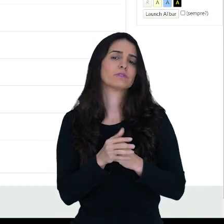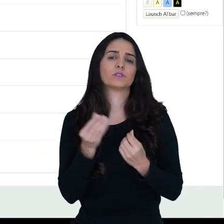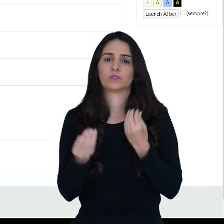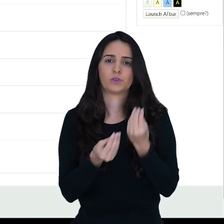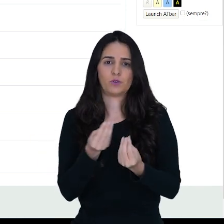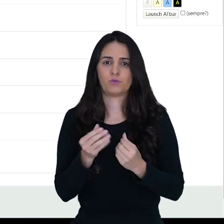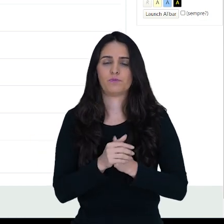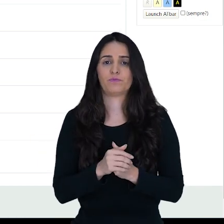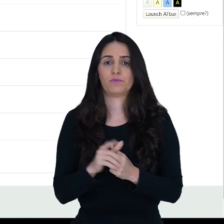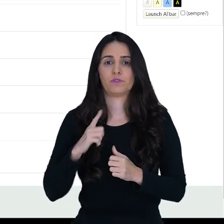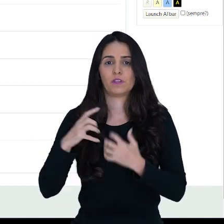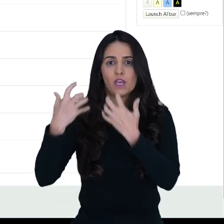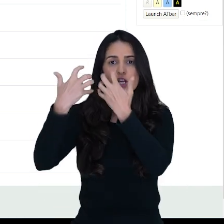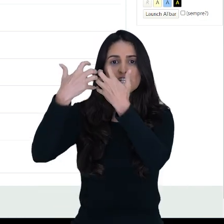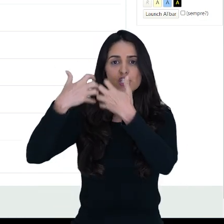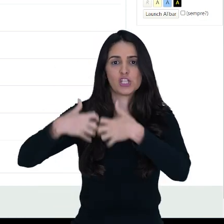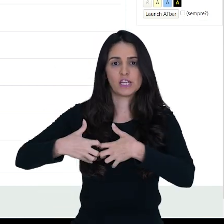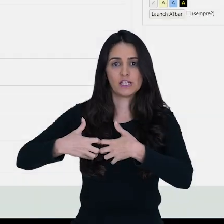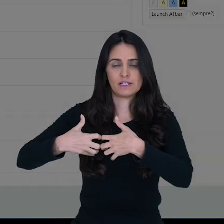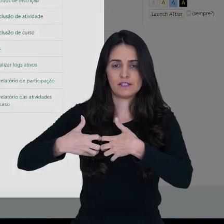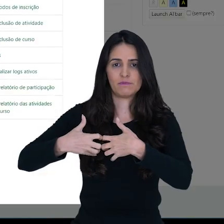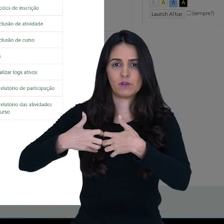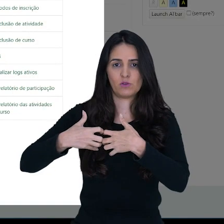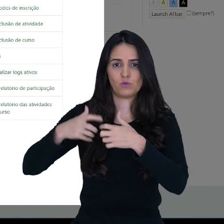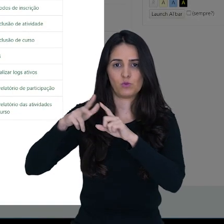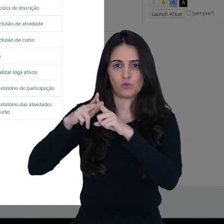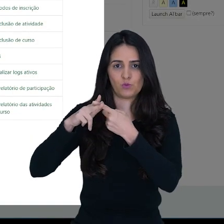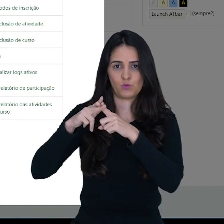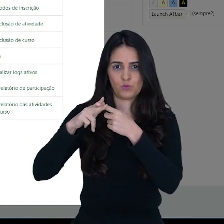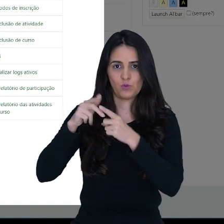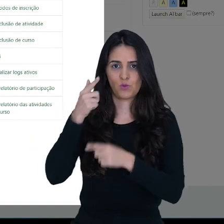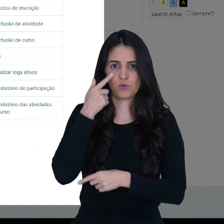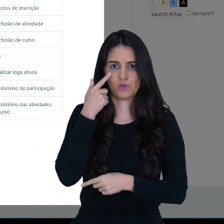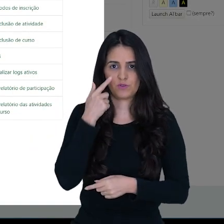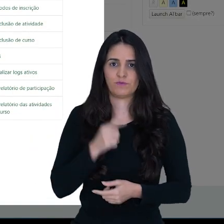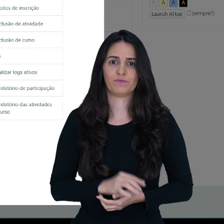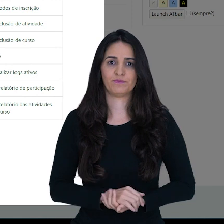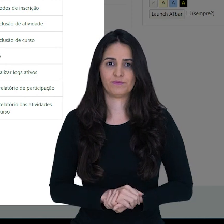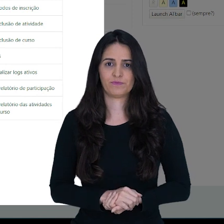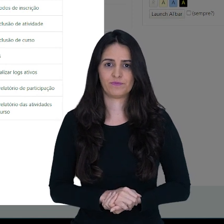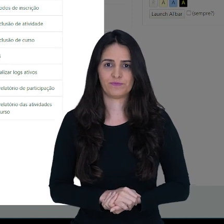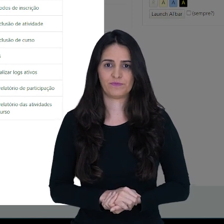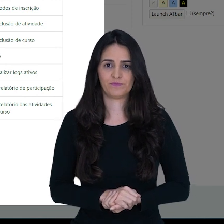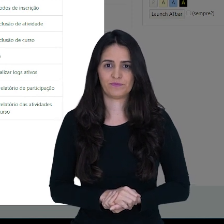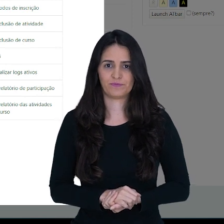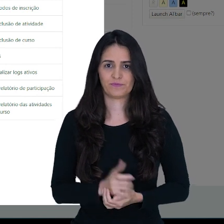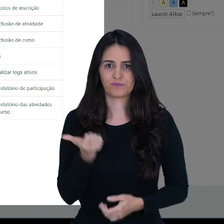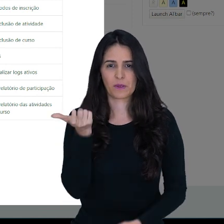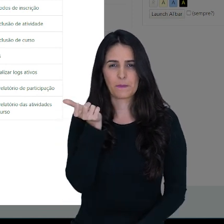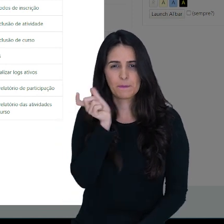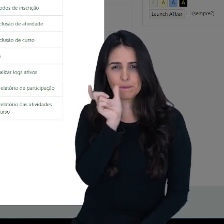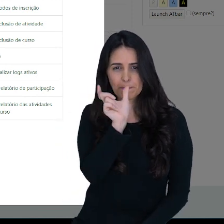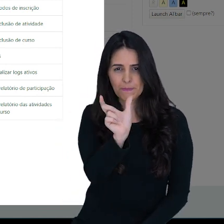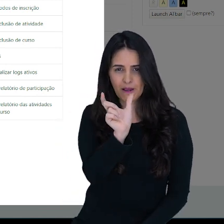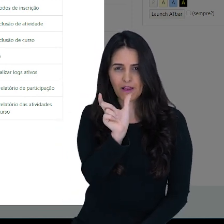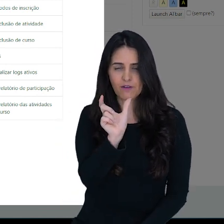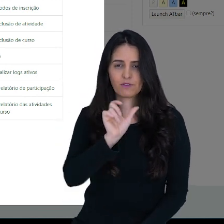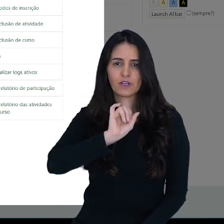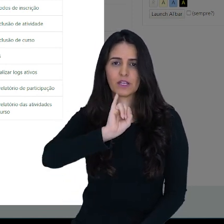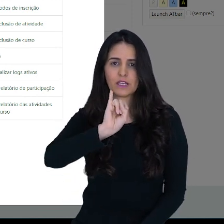conteúdo você vai acessar o gerenciamento do curso e vai vir aqui em